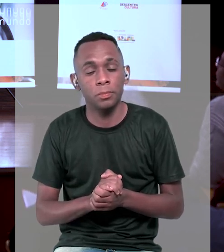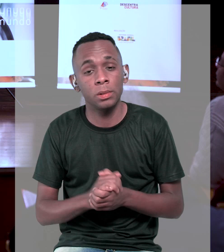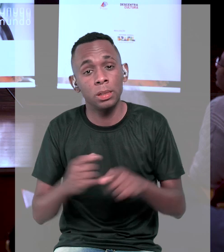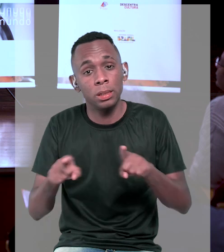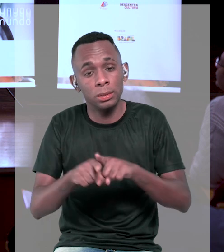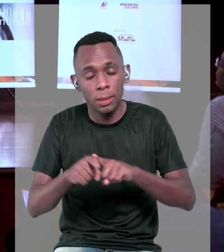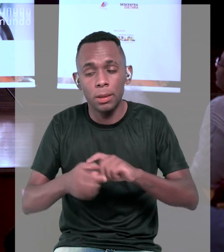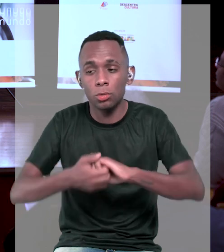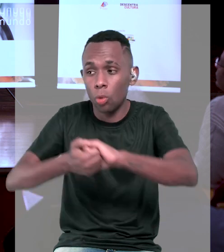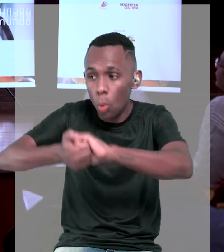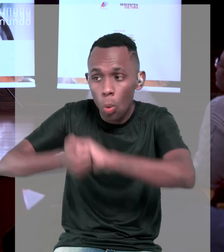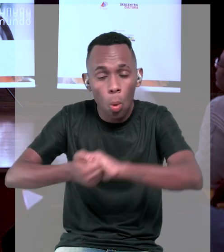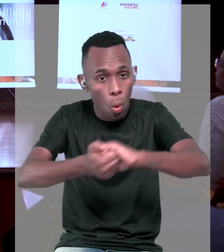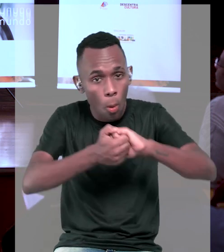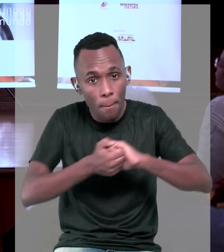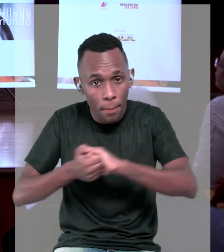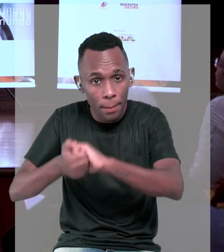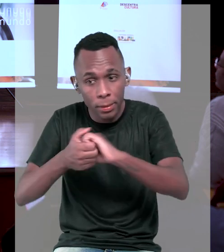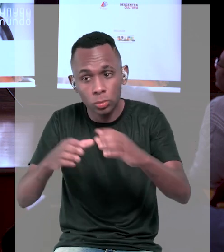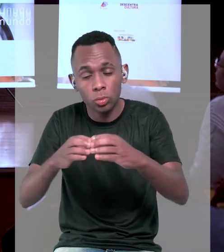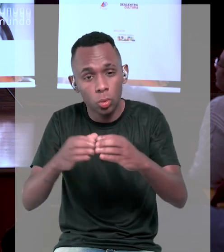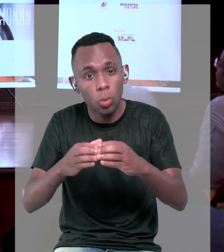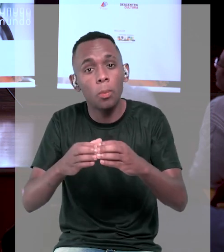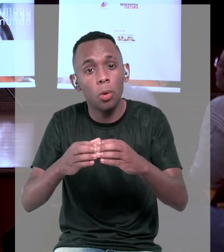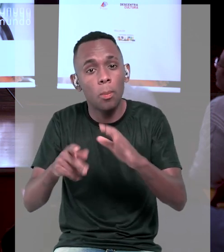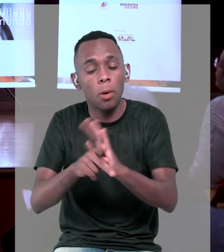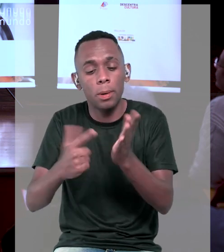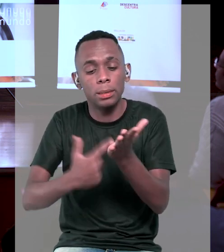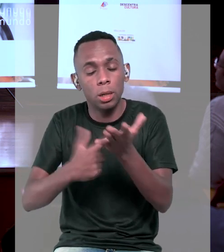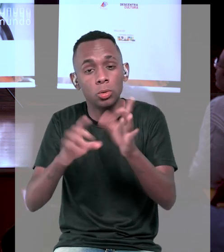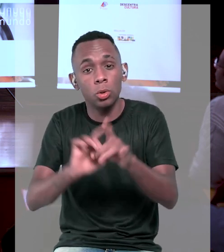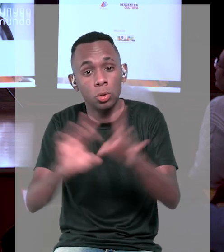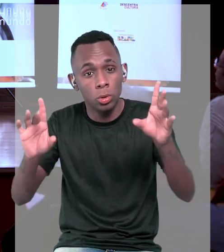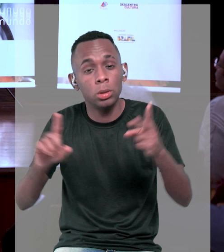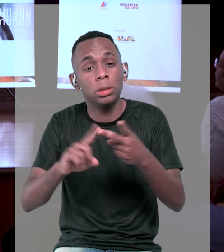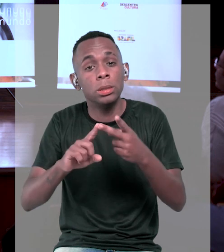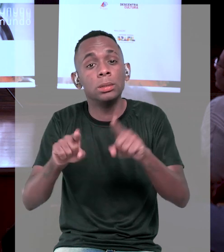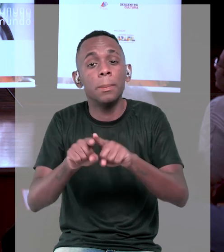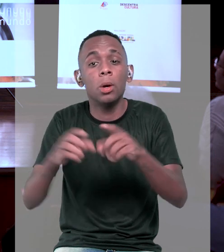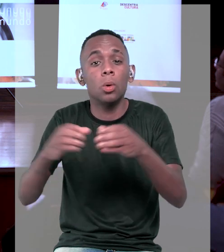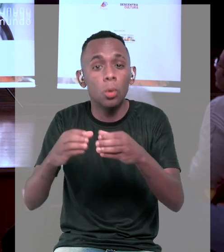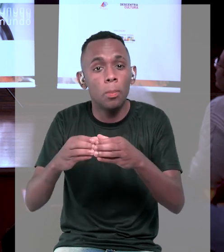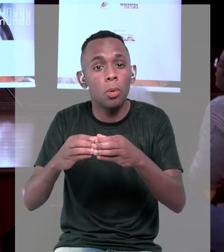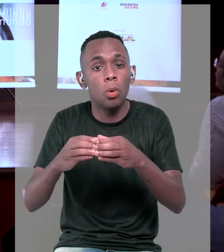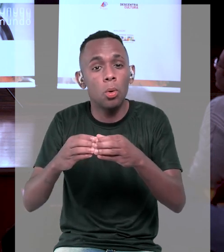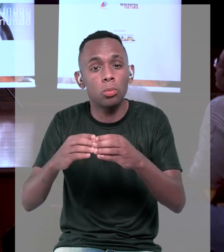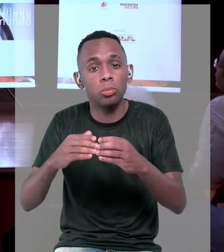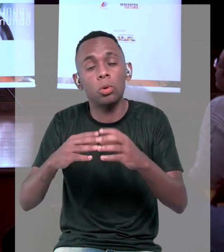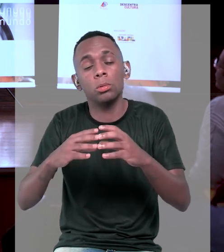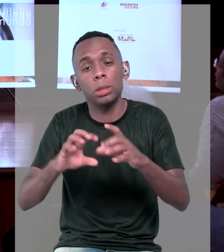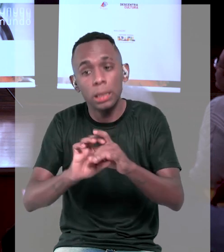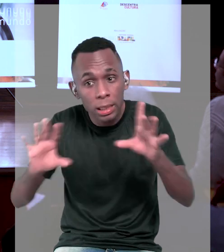Cumprimento também meus colegas do Grupo Literatura e Liberdade e do República do Amanhã, que estão assistindo a gente aqui pelo